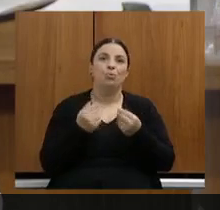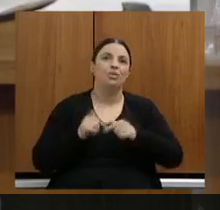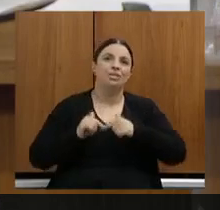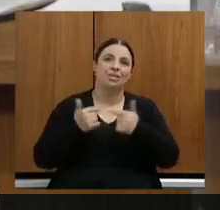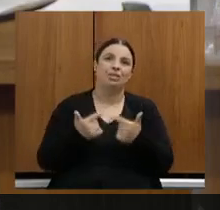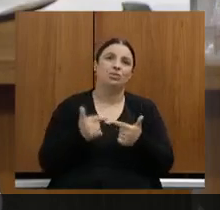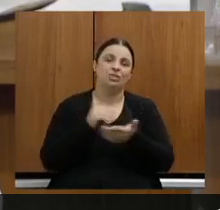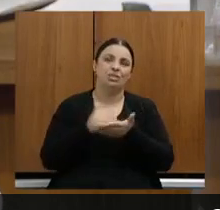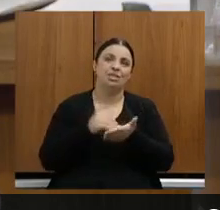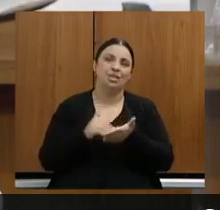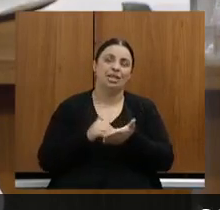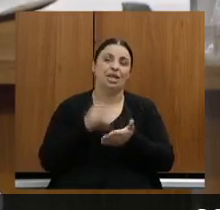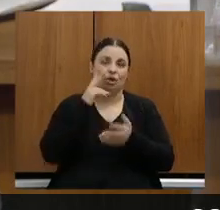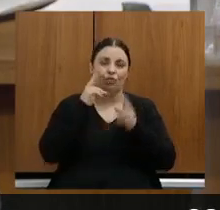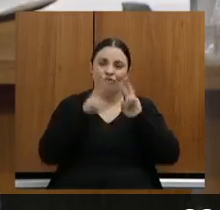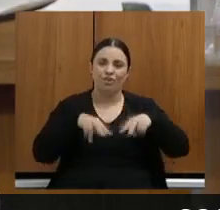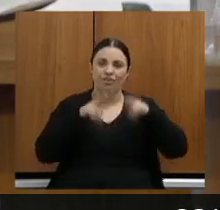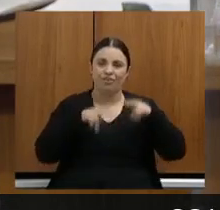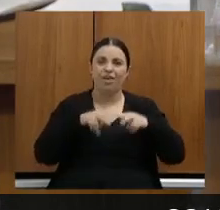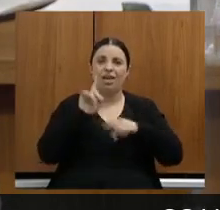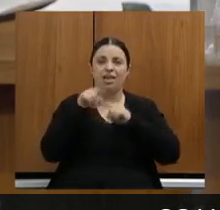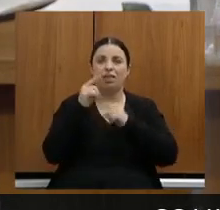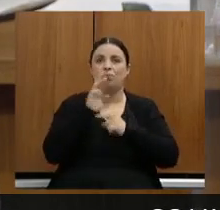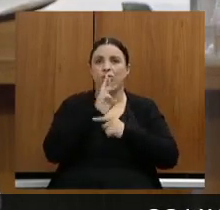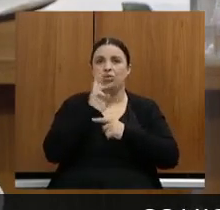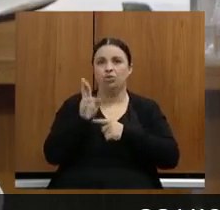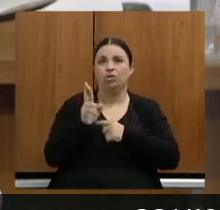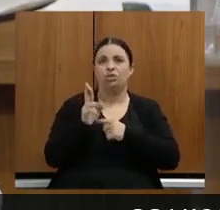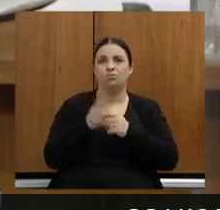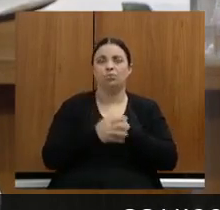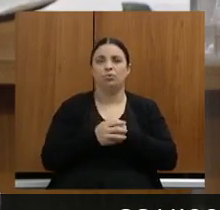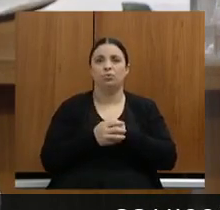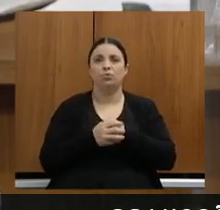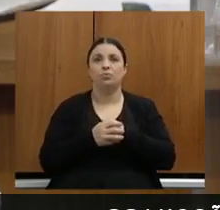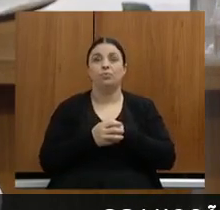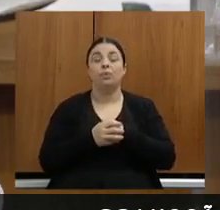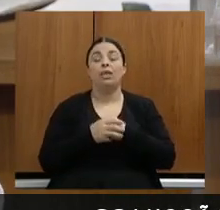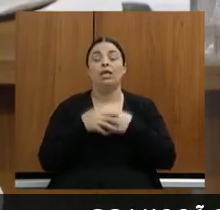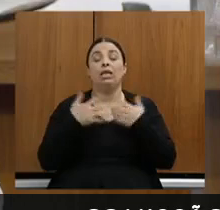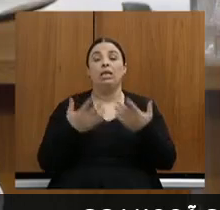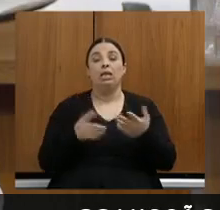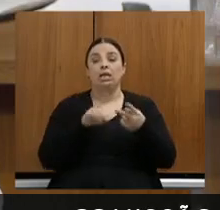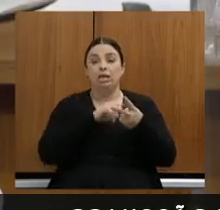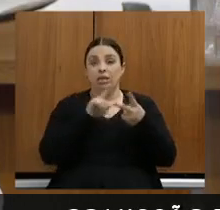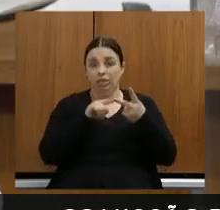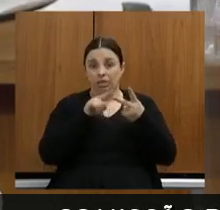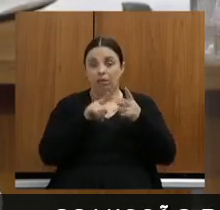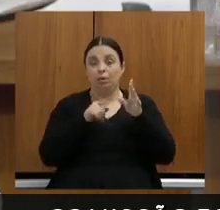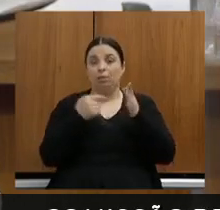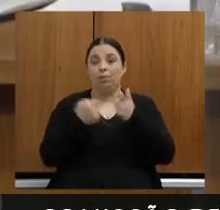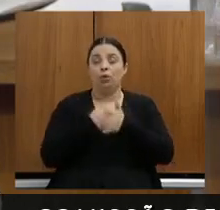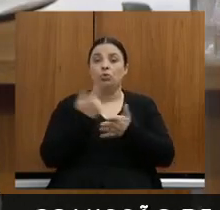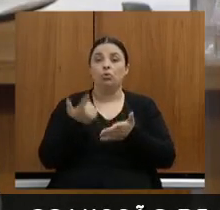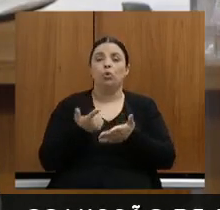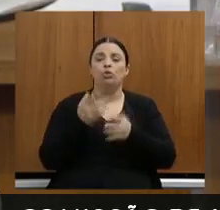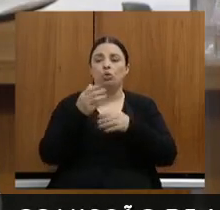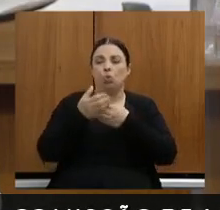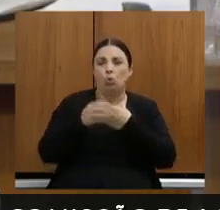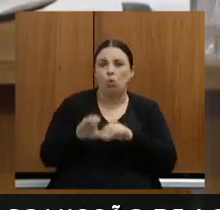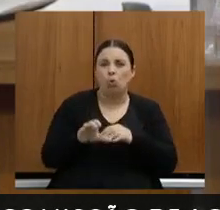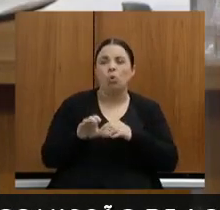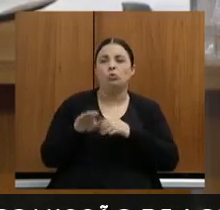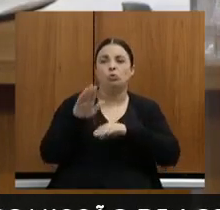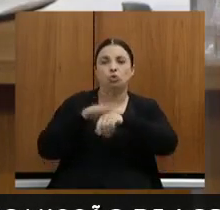eu vou ver igual e vou providenciar uma resposta para a senhora por escrito sobre os servidores é que só tá falando O Concurso ele da